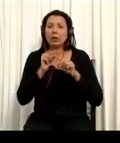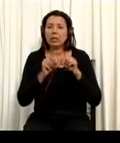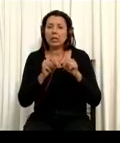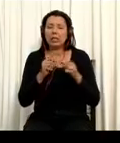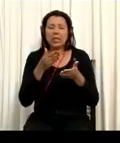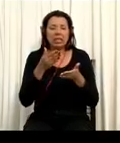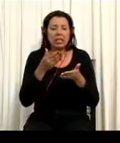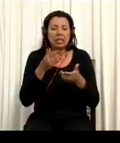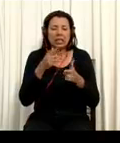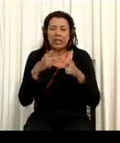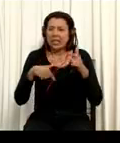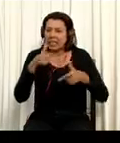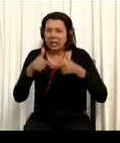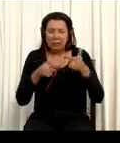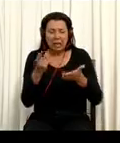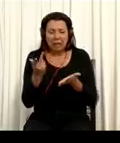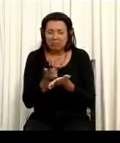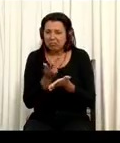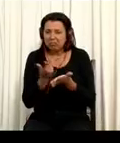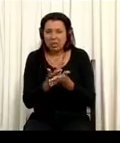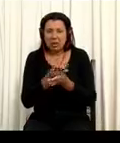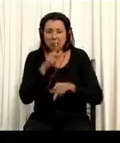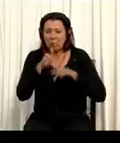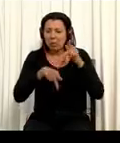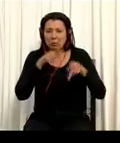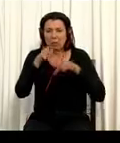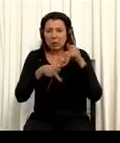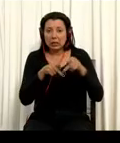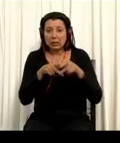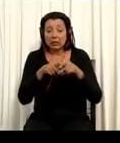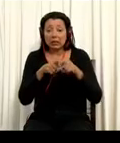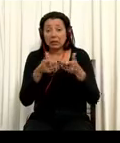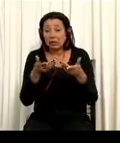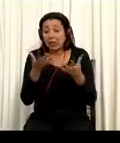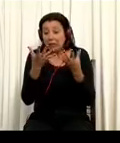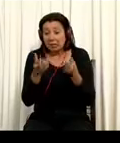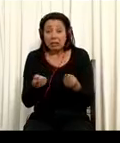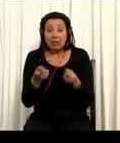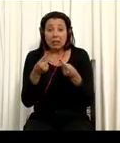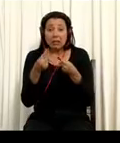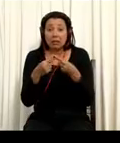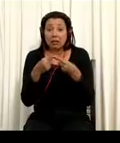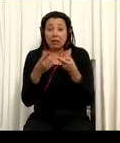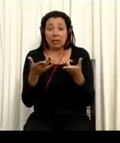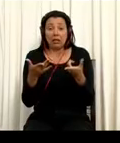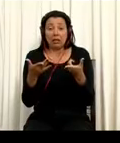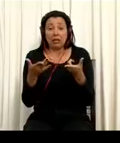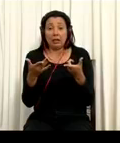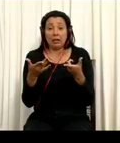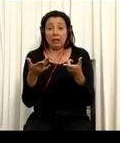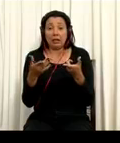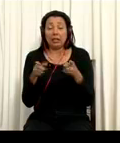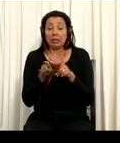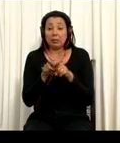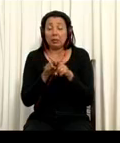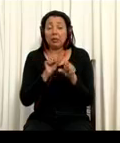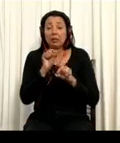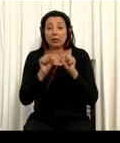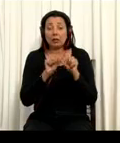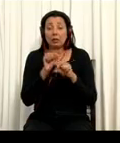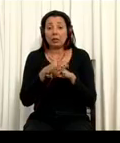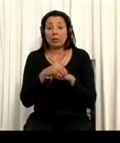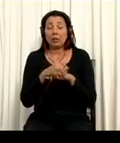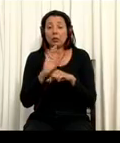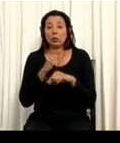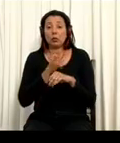insalubres, com condições precárias, onde a população se submete, inclusive uma deturpação aí